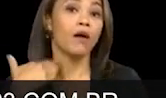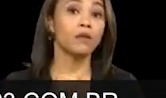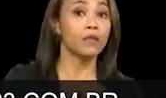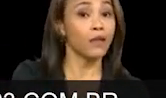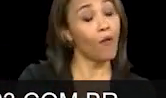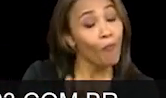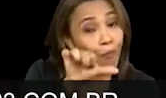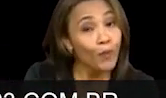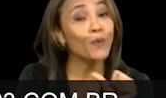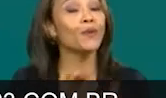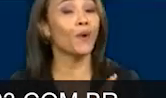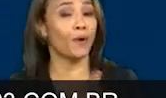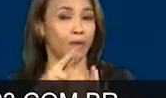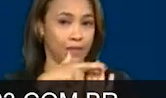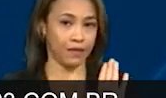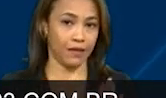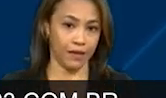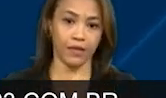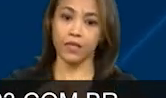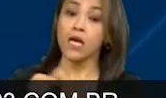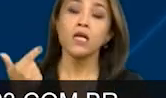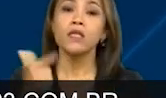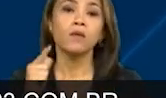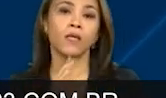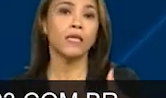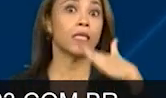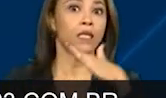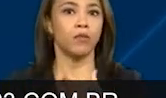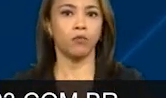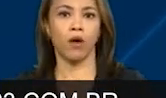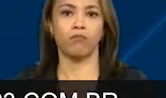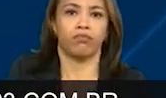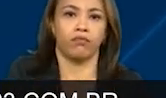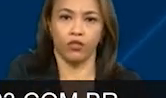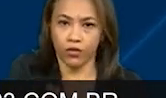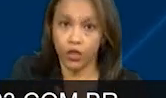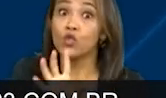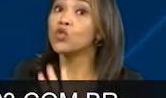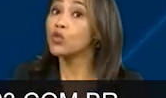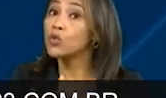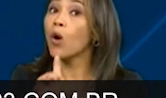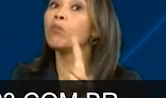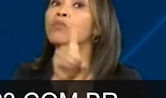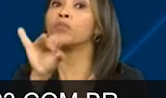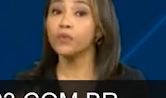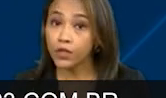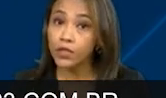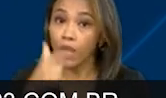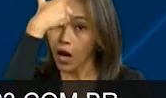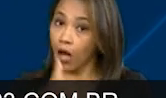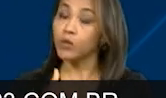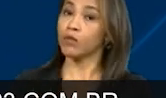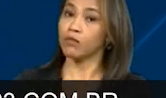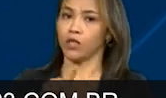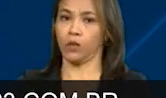algumas mudanças no serviço não há mais limite por transação apenas um limite diário definido pelo próprio consumidor